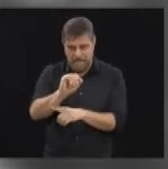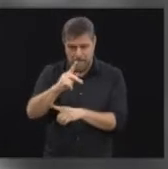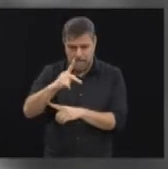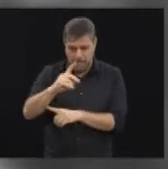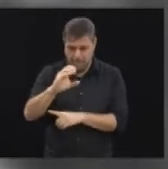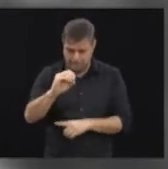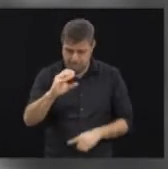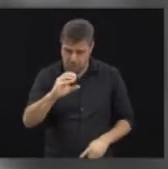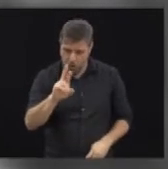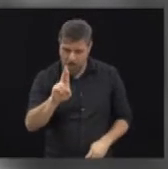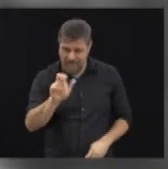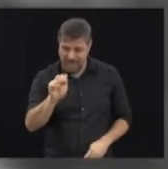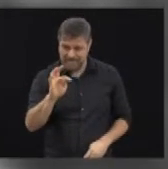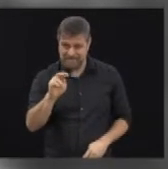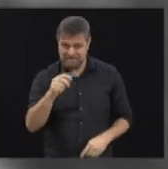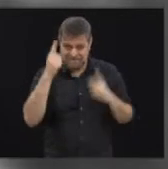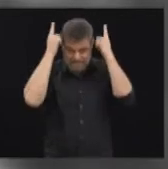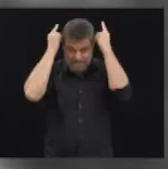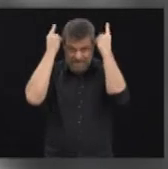do Hipócrates,